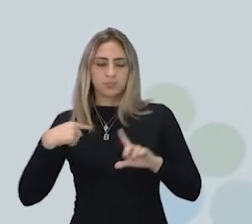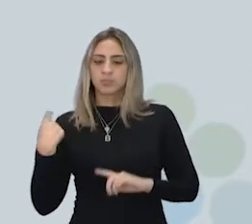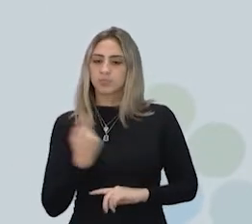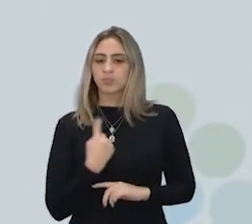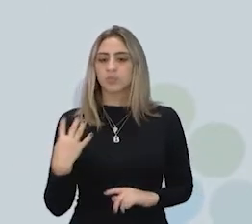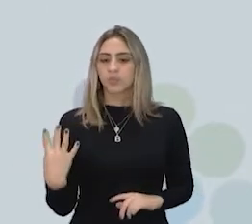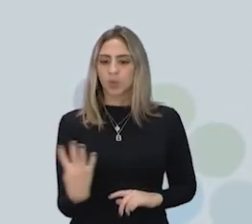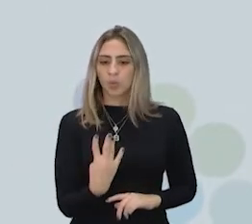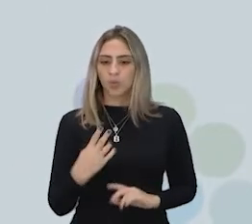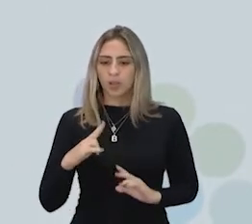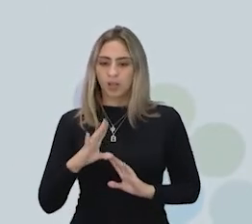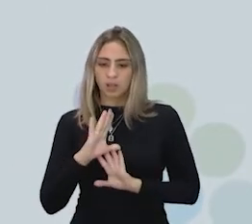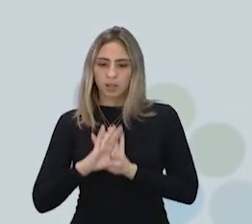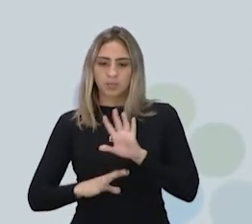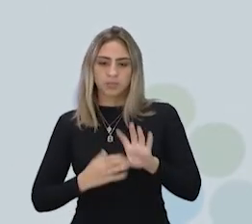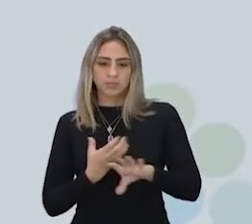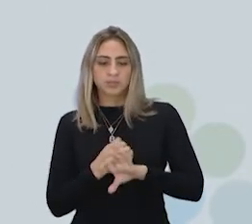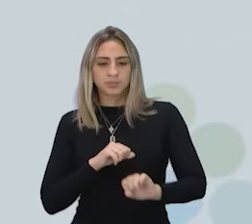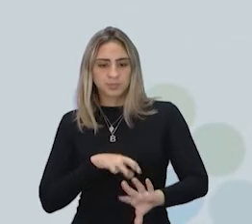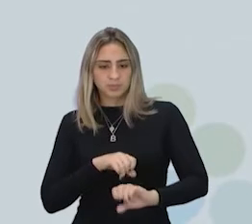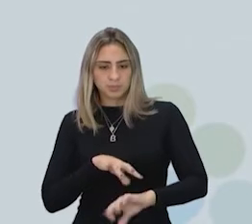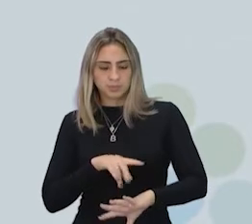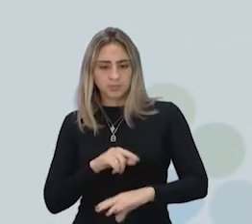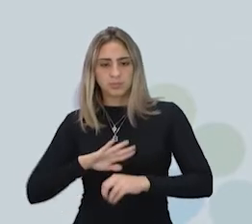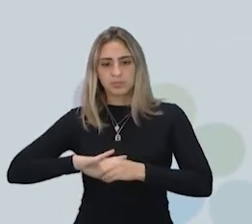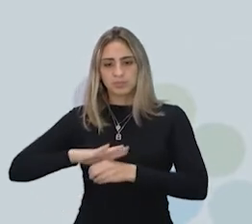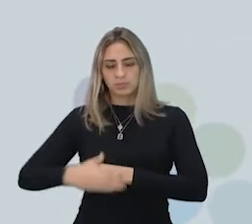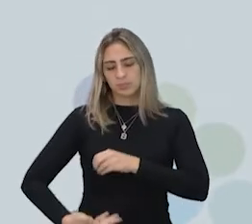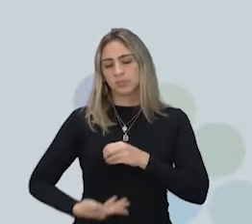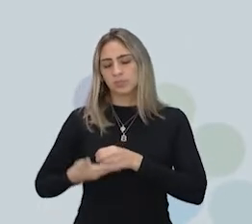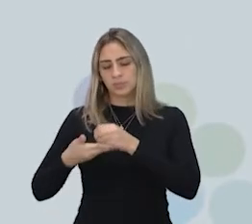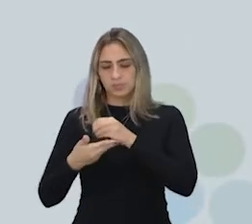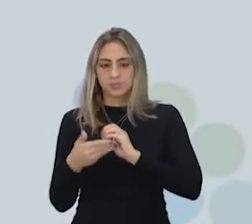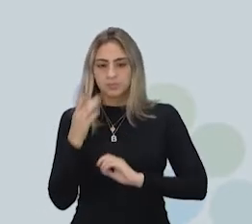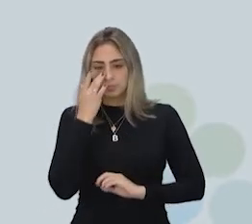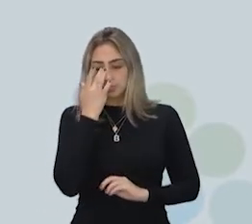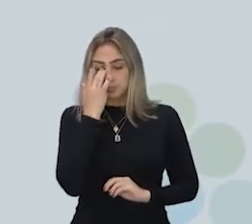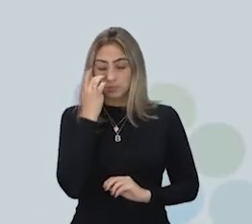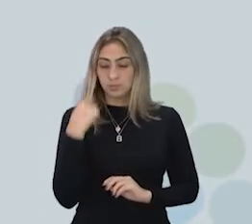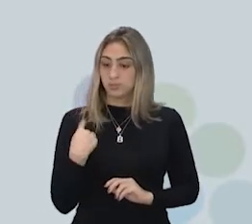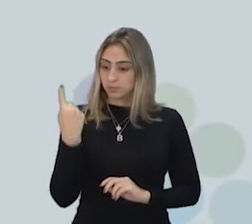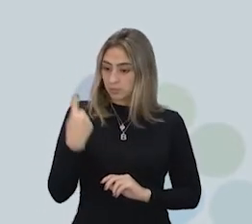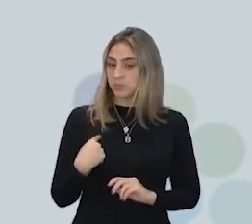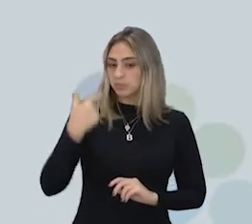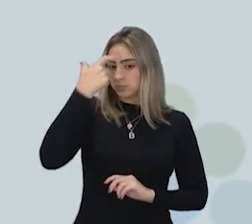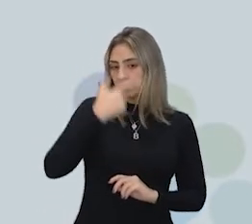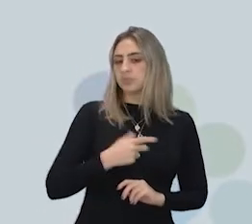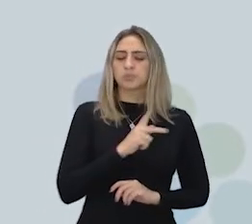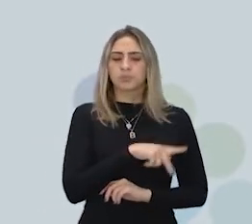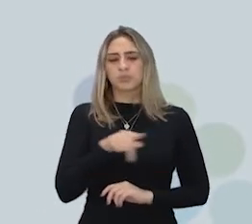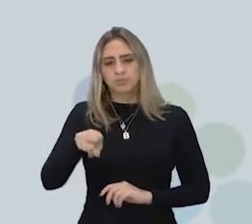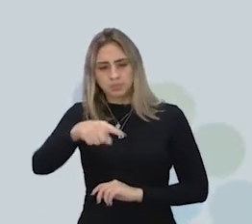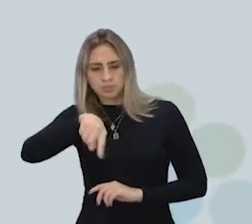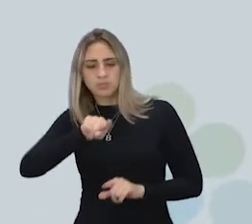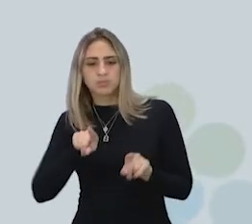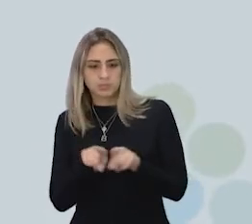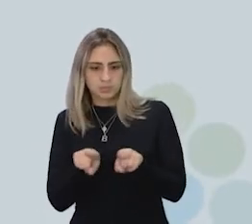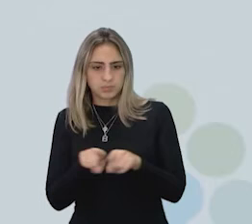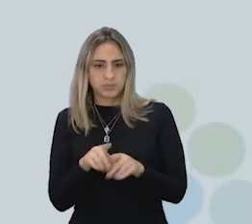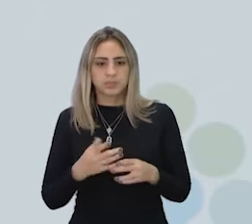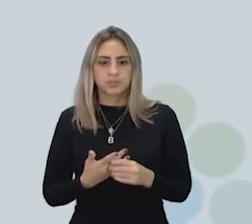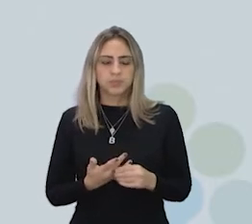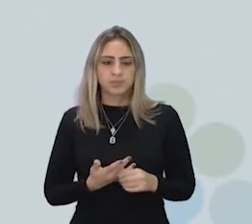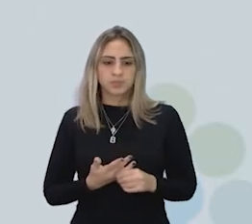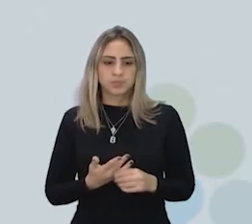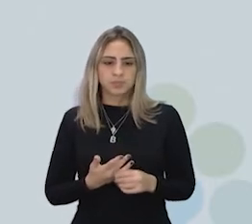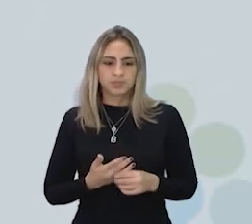professores aí na unidade curricular Educação Financeira Sustentável e eu sou uma das professoras de vocês, né? A gente está aí juntos, nós estamos juntos,